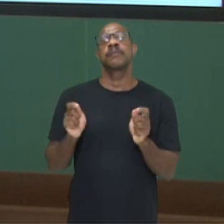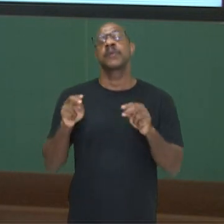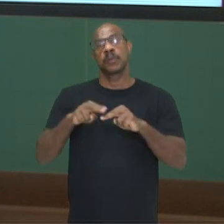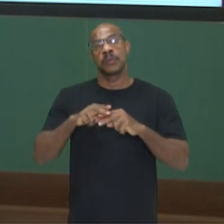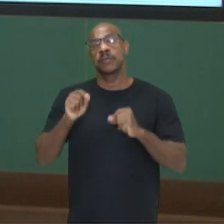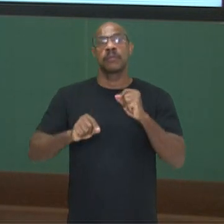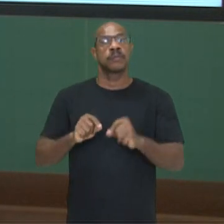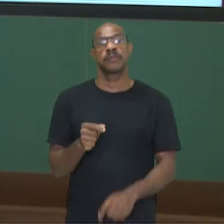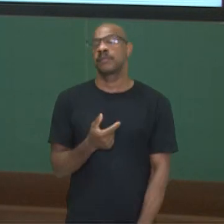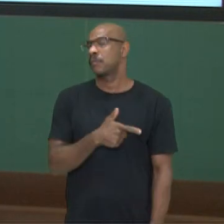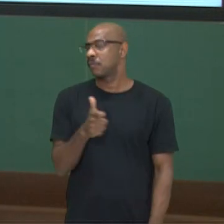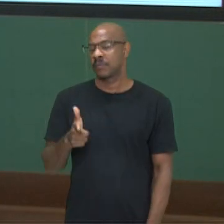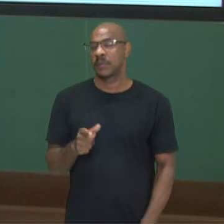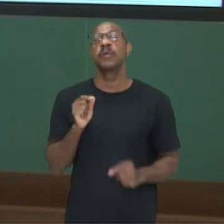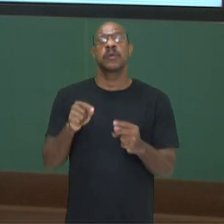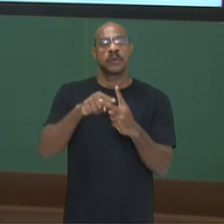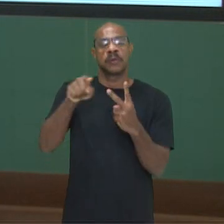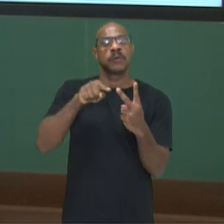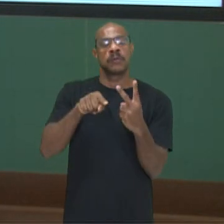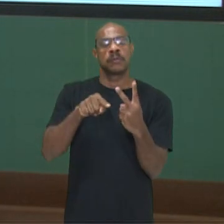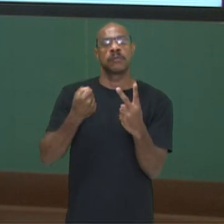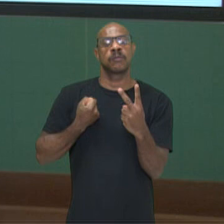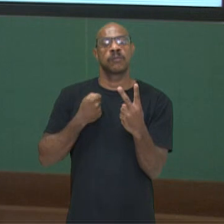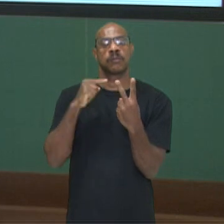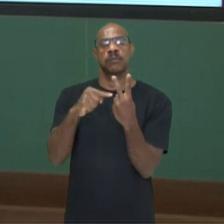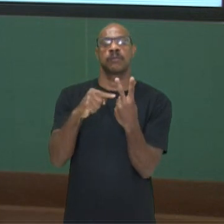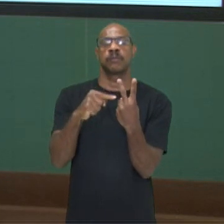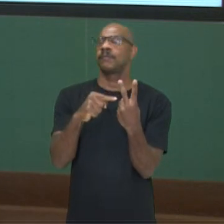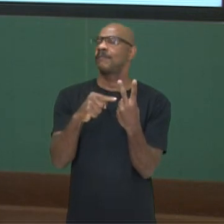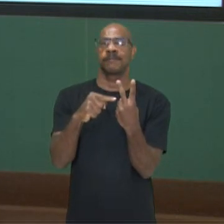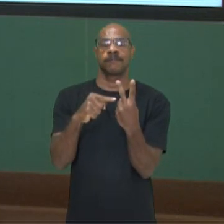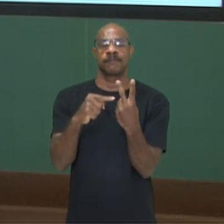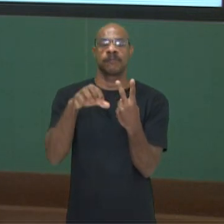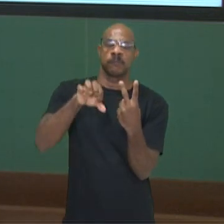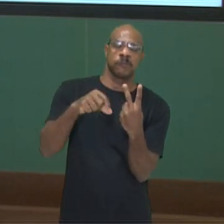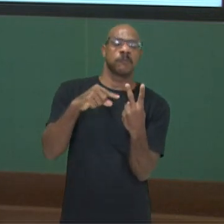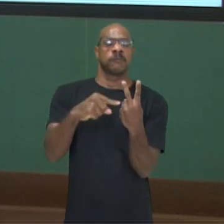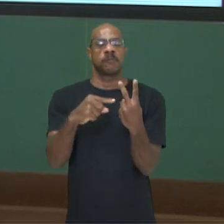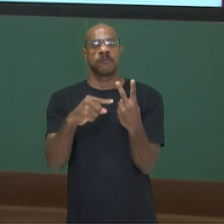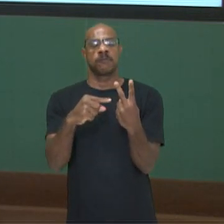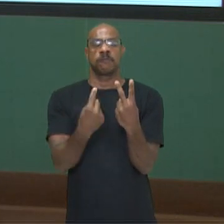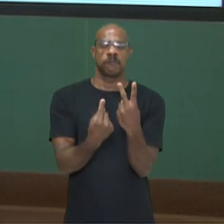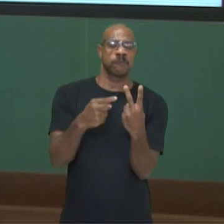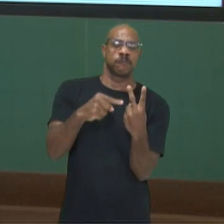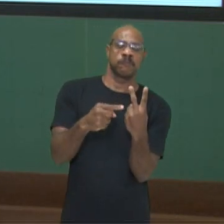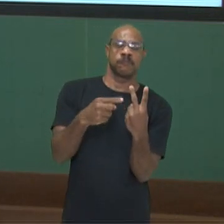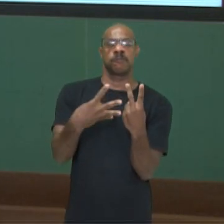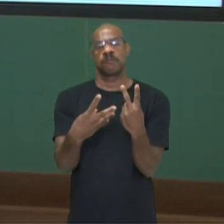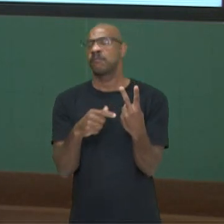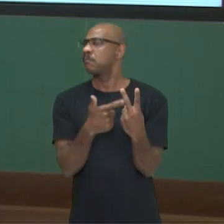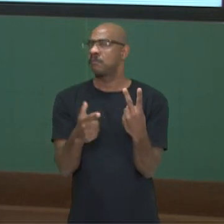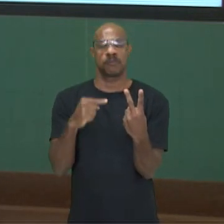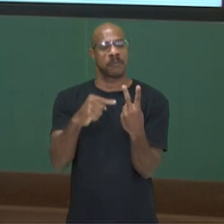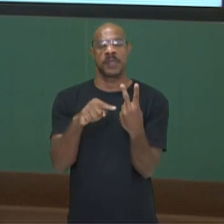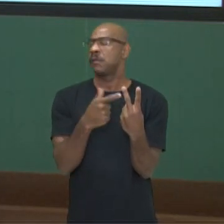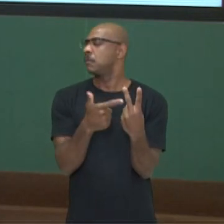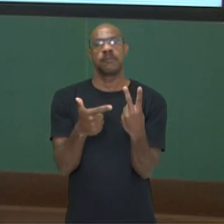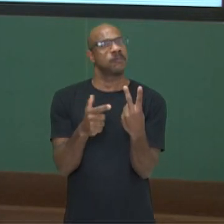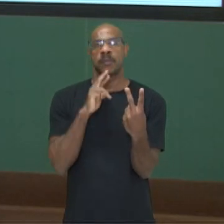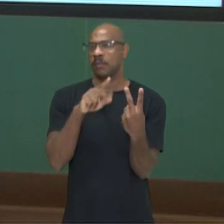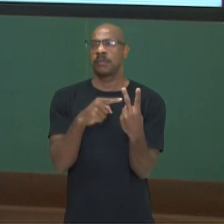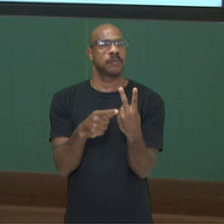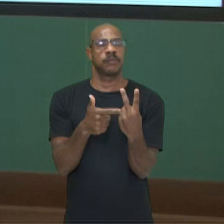não existe raiz quadrada de um número negativo. Porque não existe nenhum número que, se eu elevar